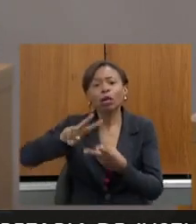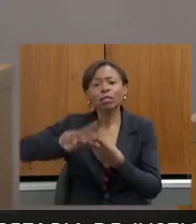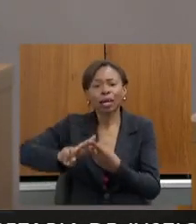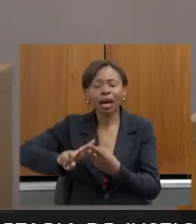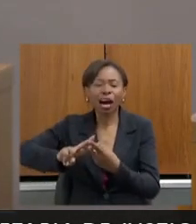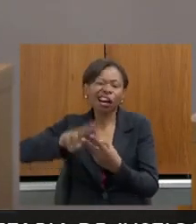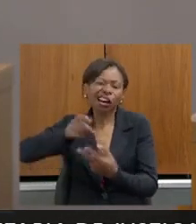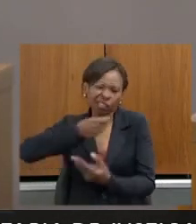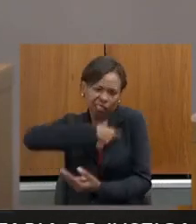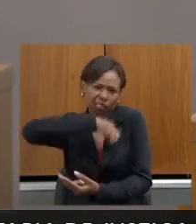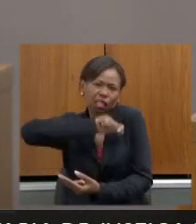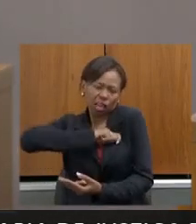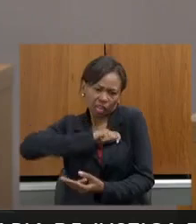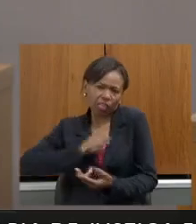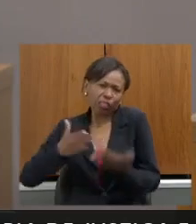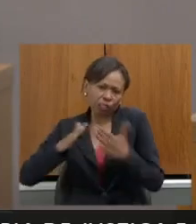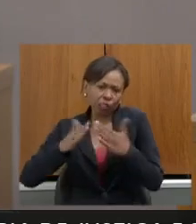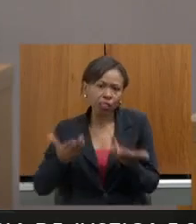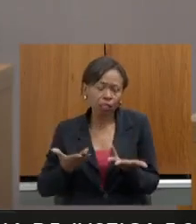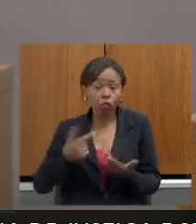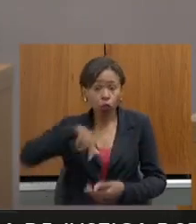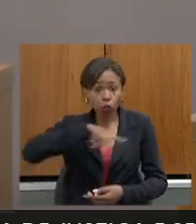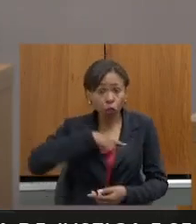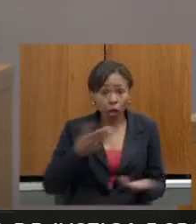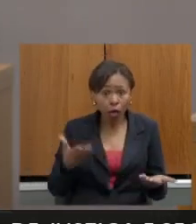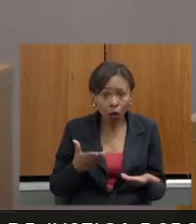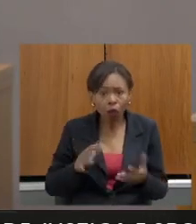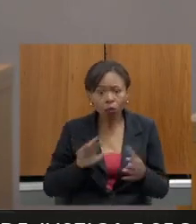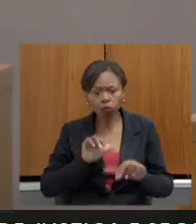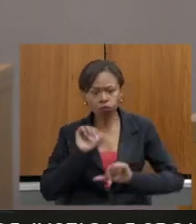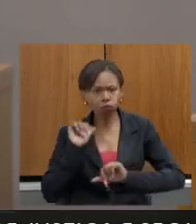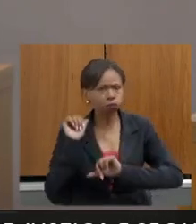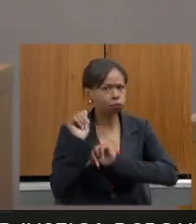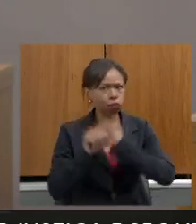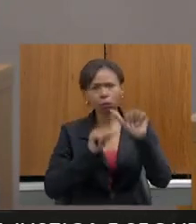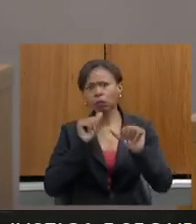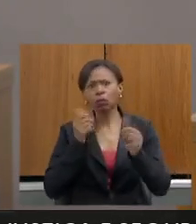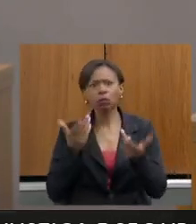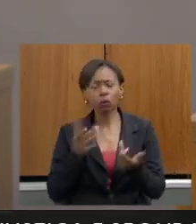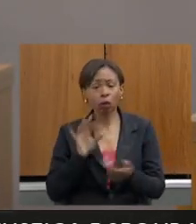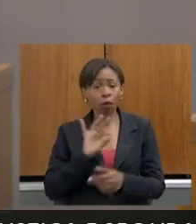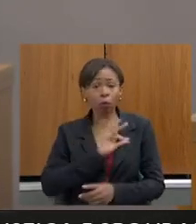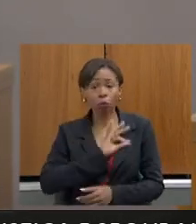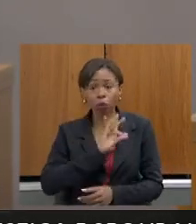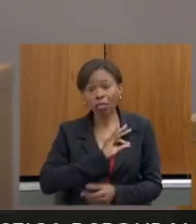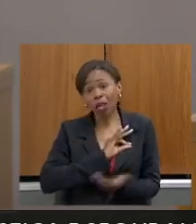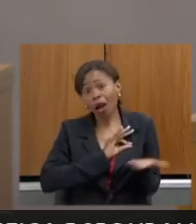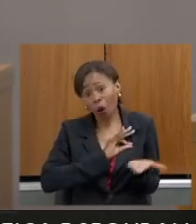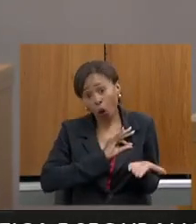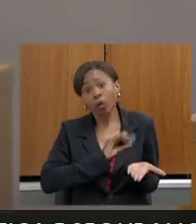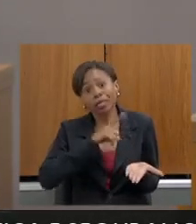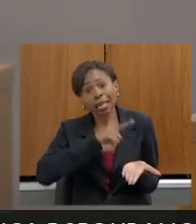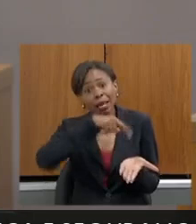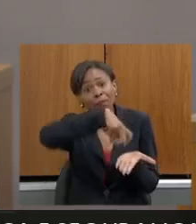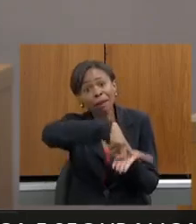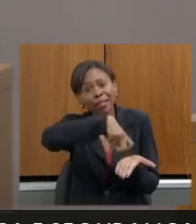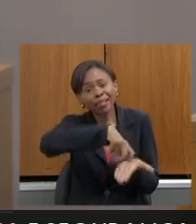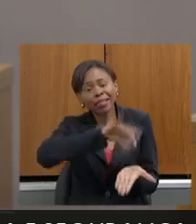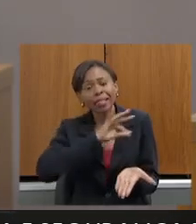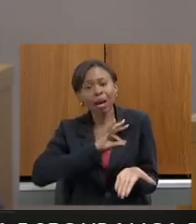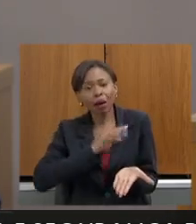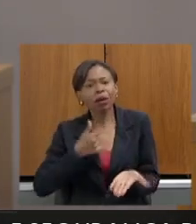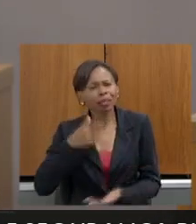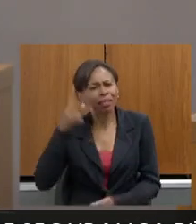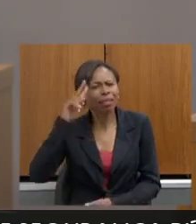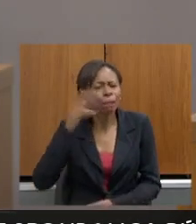delegacia Nossa avançamos muito na polícia avançou muito hoje tem uma polícia penal eu lembro do meu pai